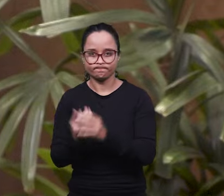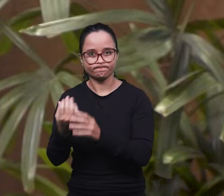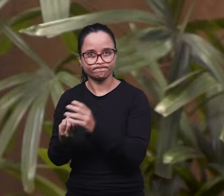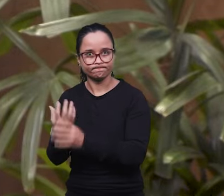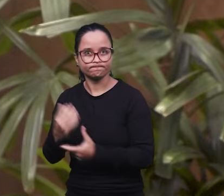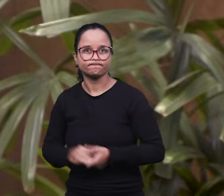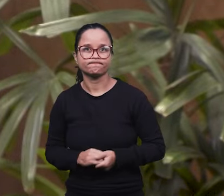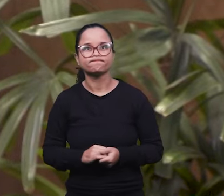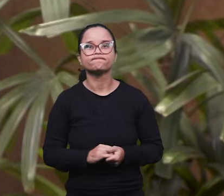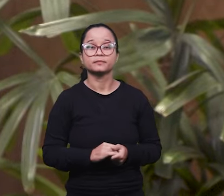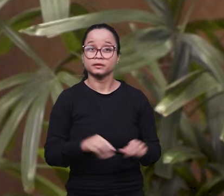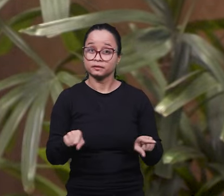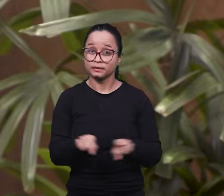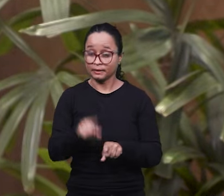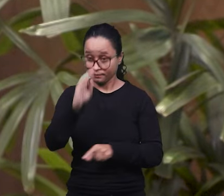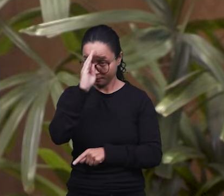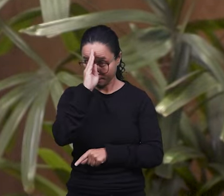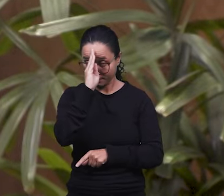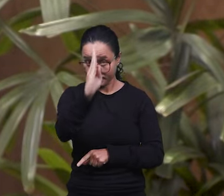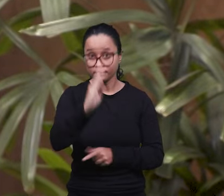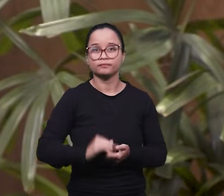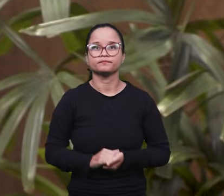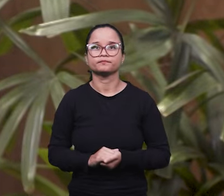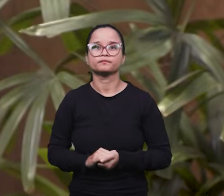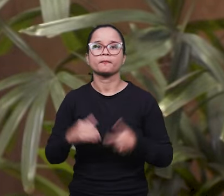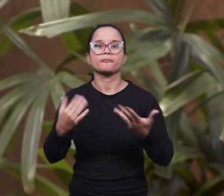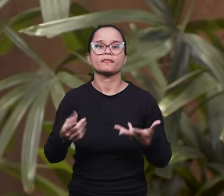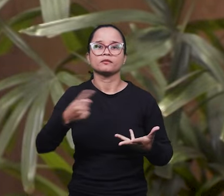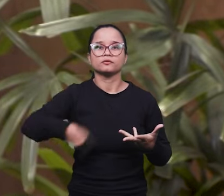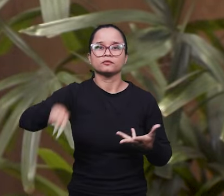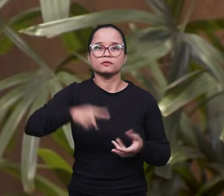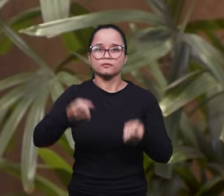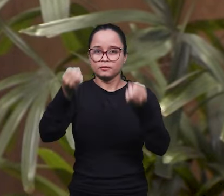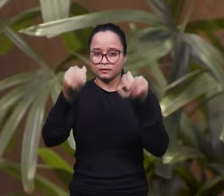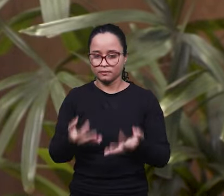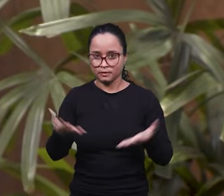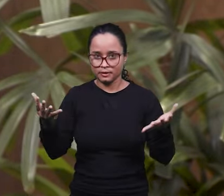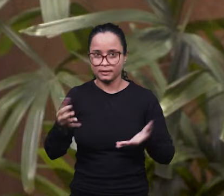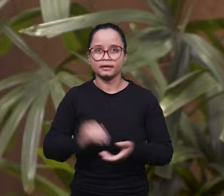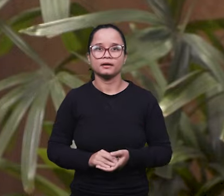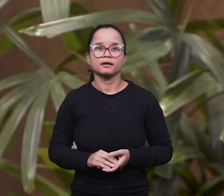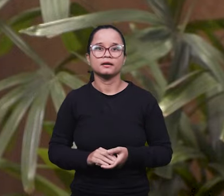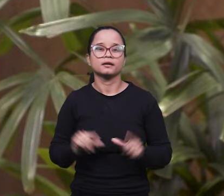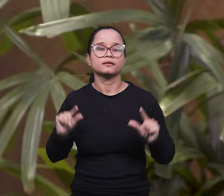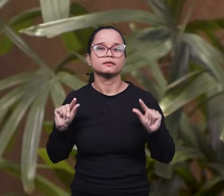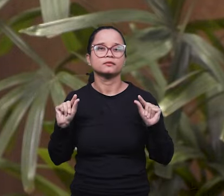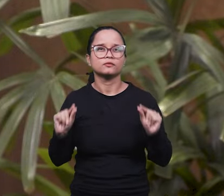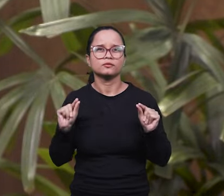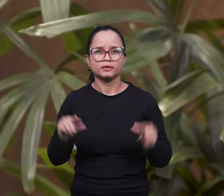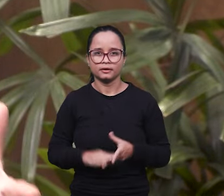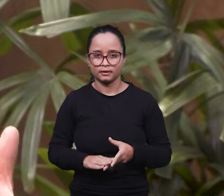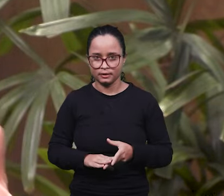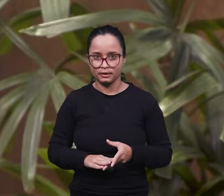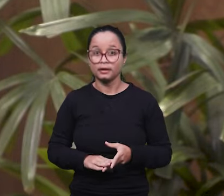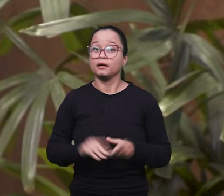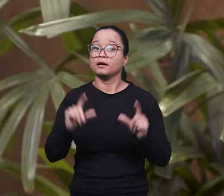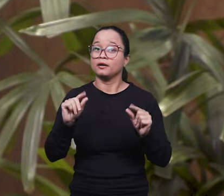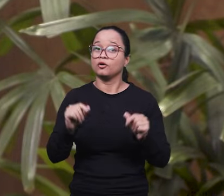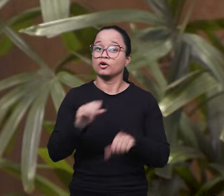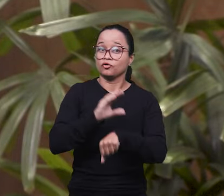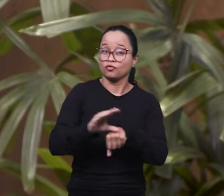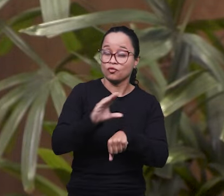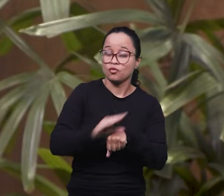ponto extremamente Fundamental e nós vamos falar né de uma demanda específica de curso de idioma de